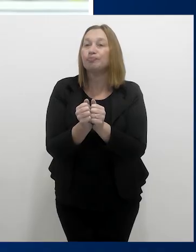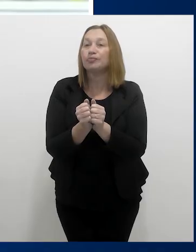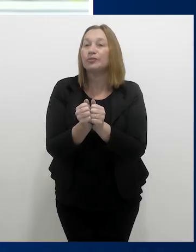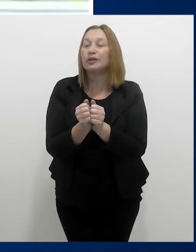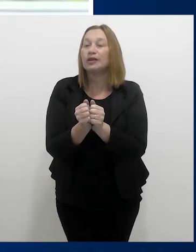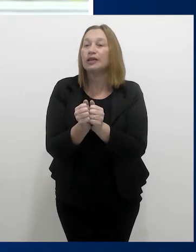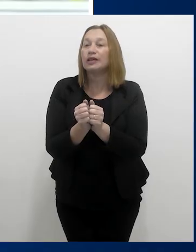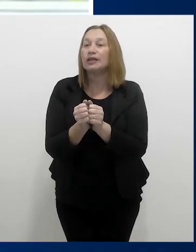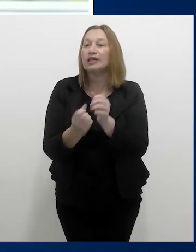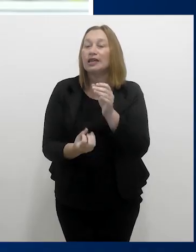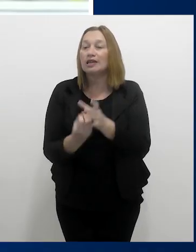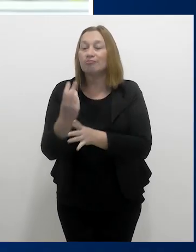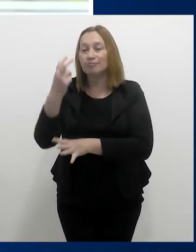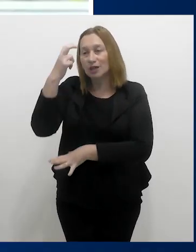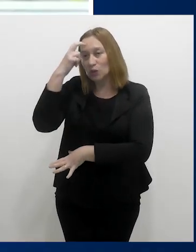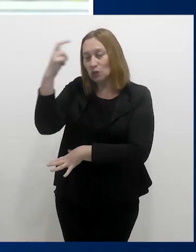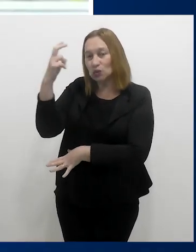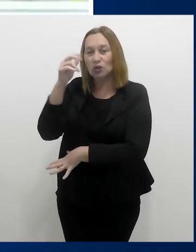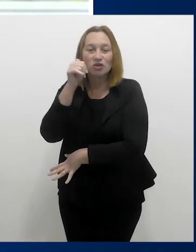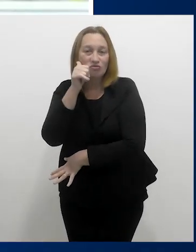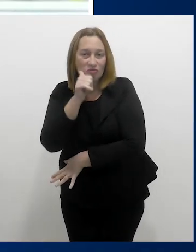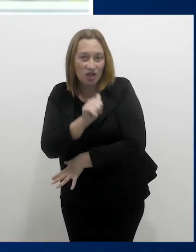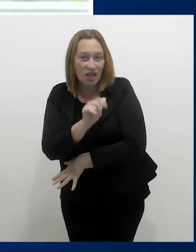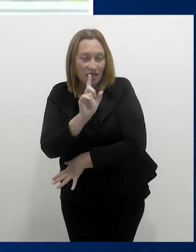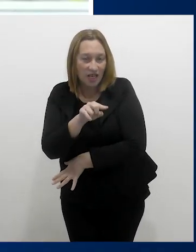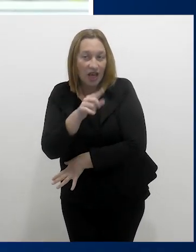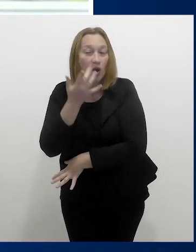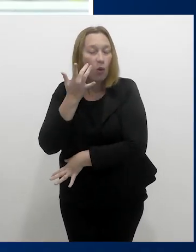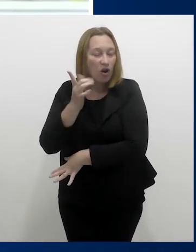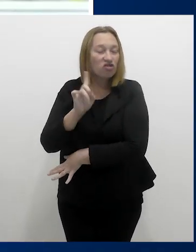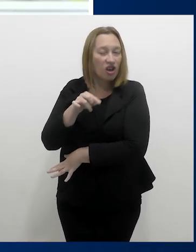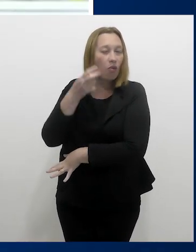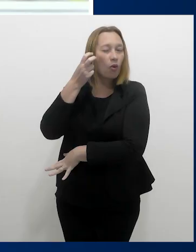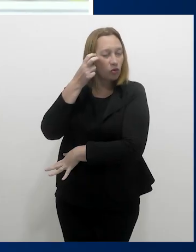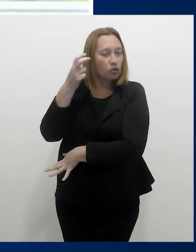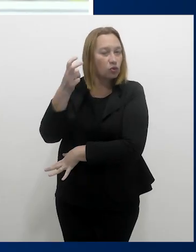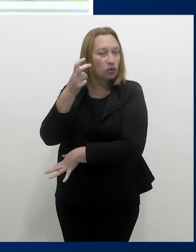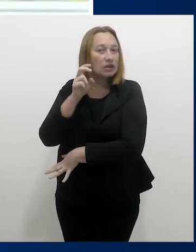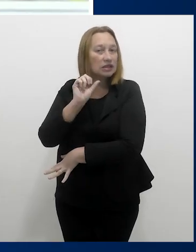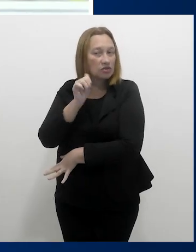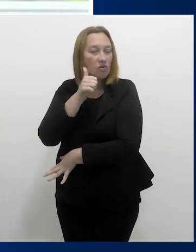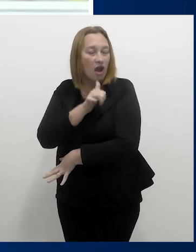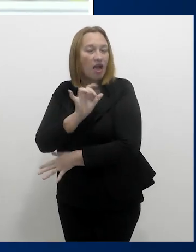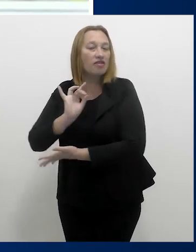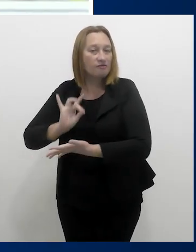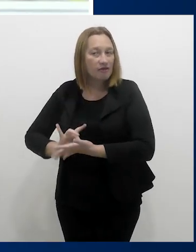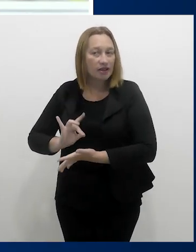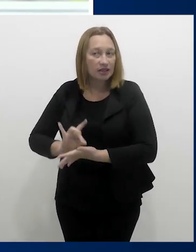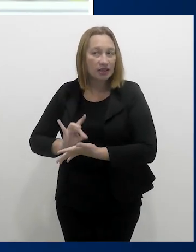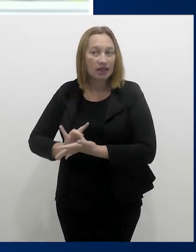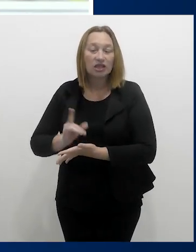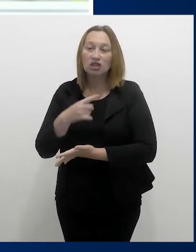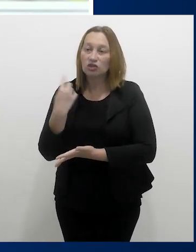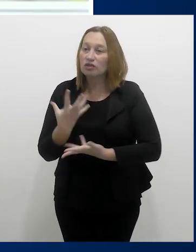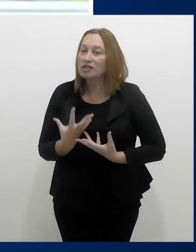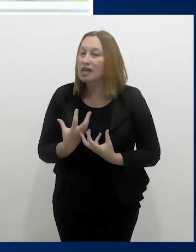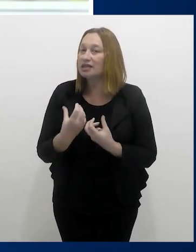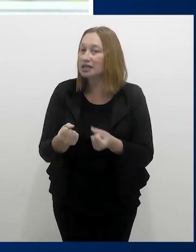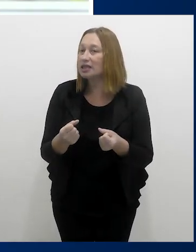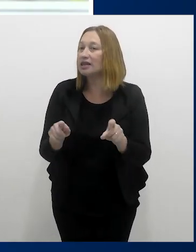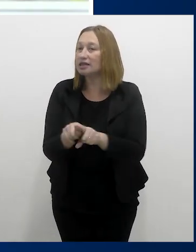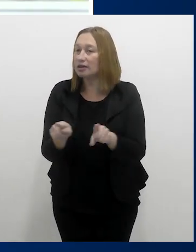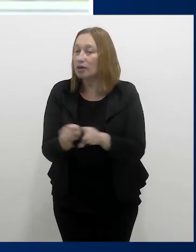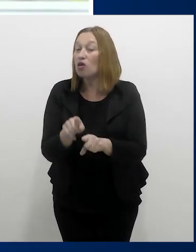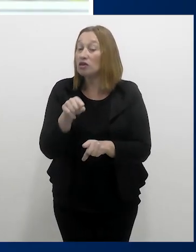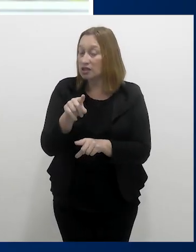ir criando essa cultura feminina, né? Que eu acho que é uma cultura feminina mesmo, da gente se aceitar